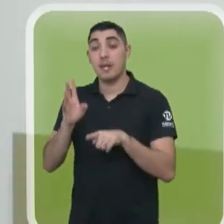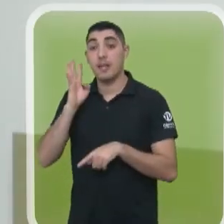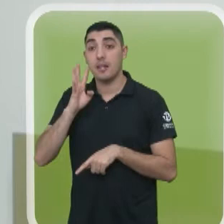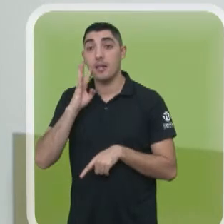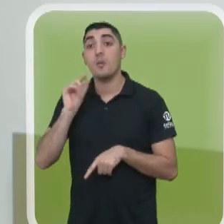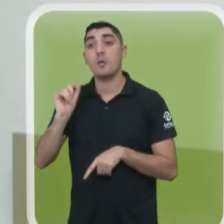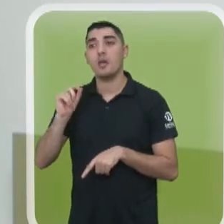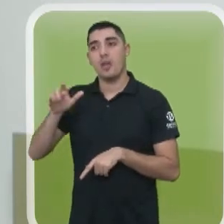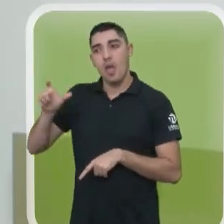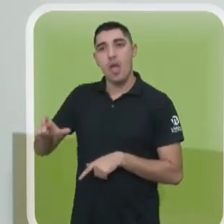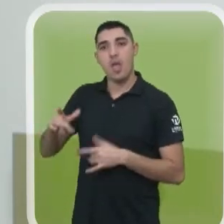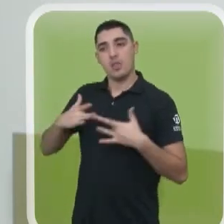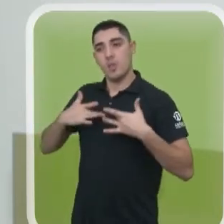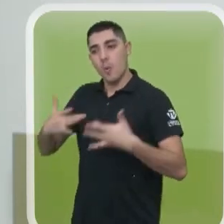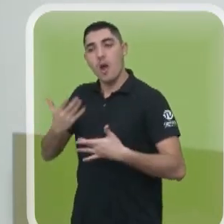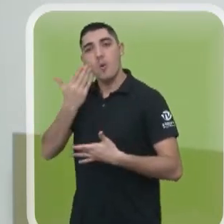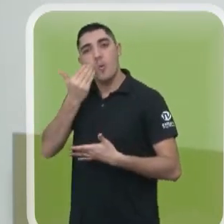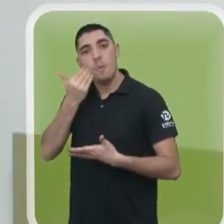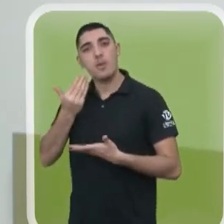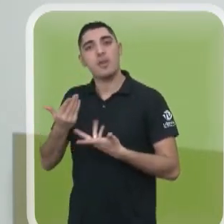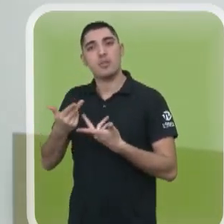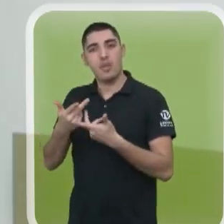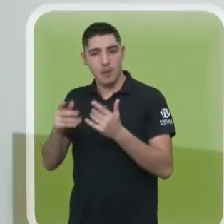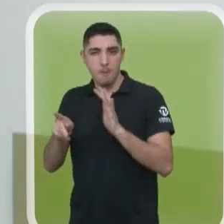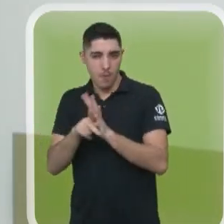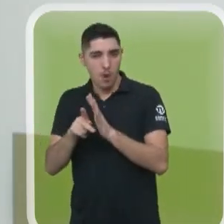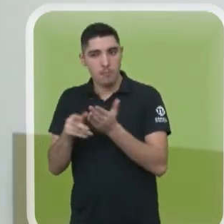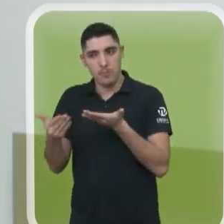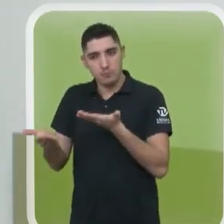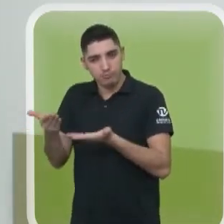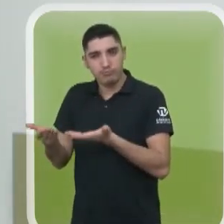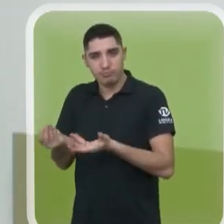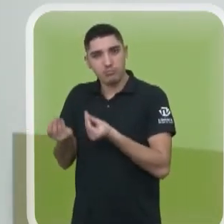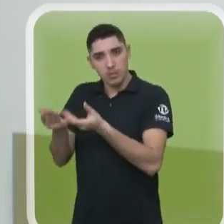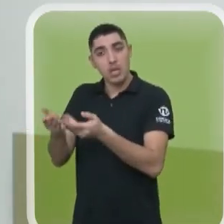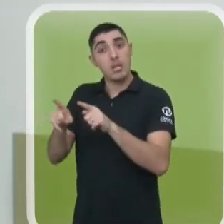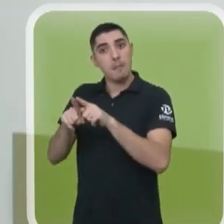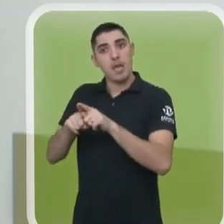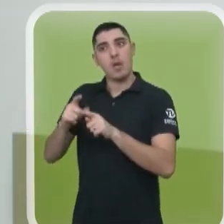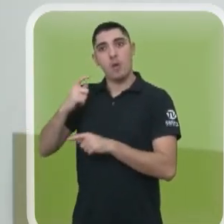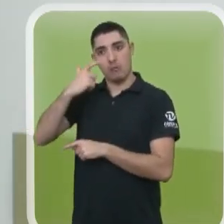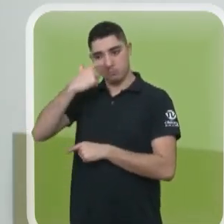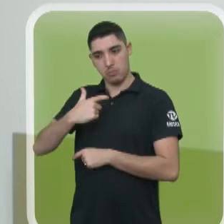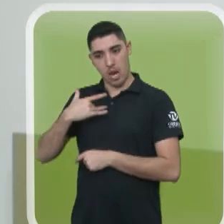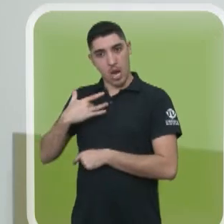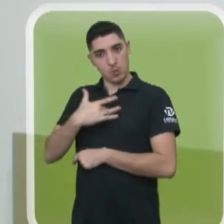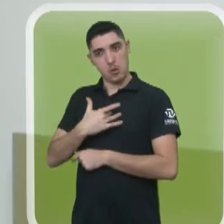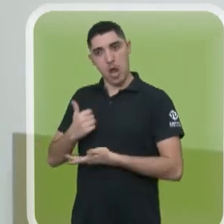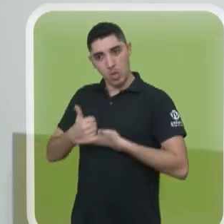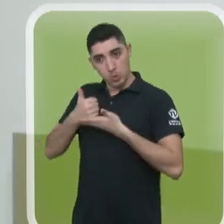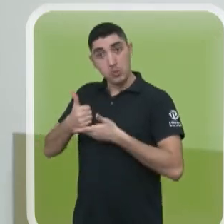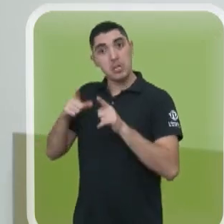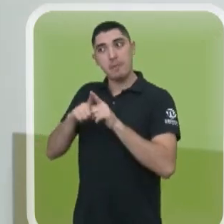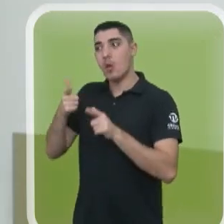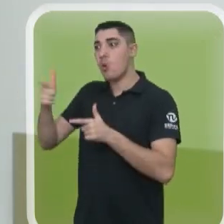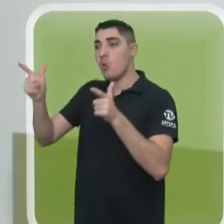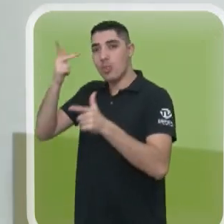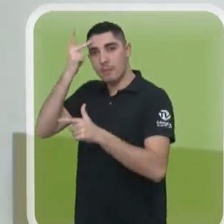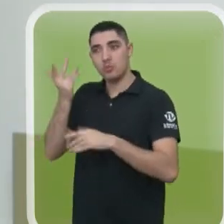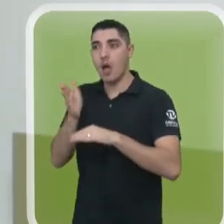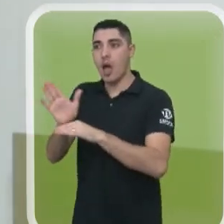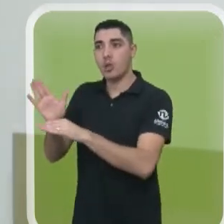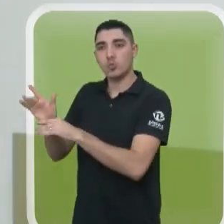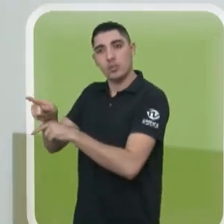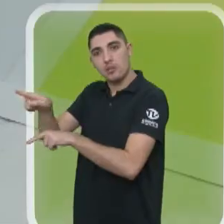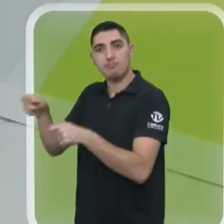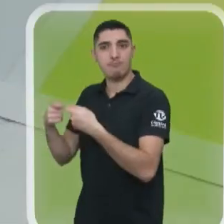doar né é o quilo de alimento aí é as corridas ou se ajuda né fica mais saudável e também ajuda as pessoas que